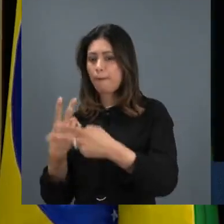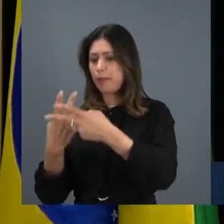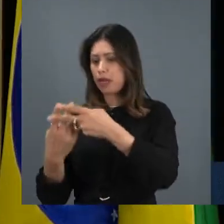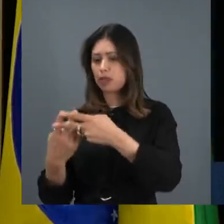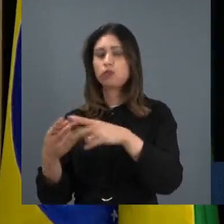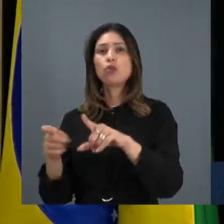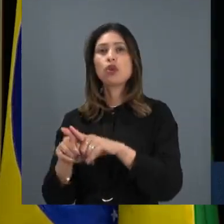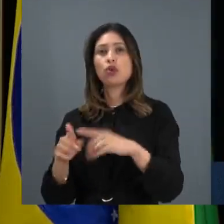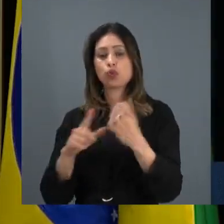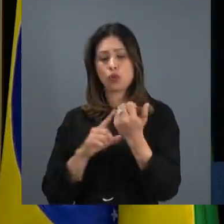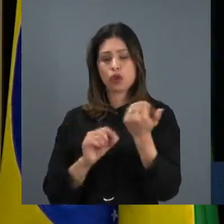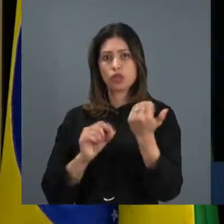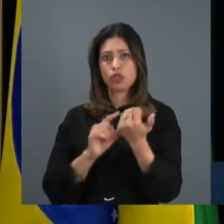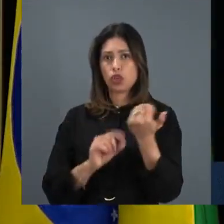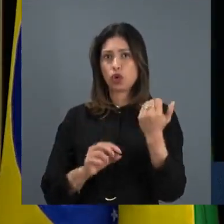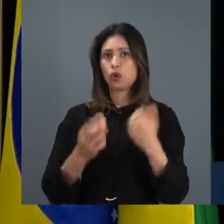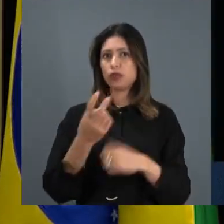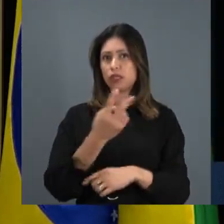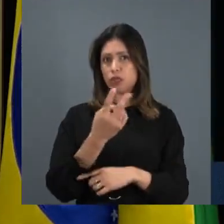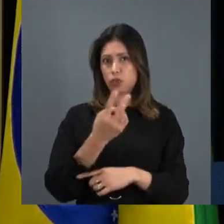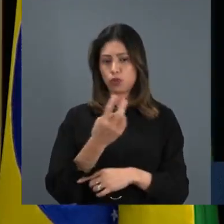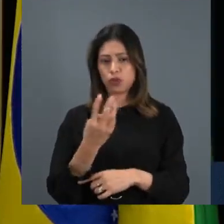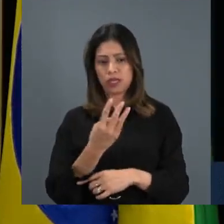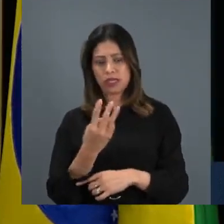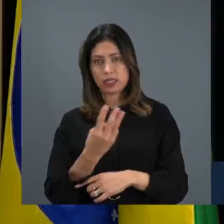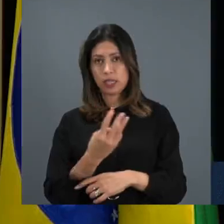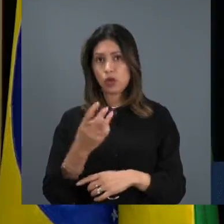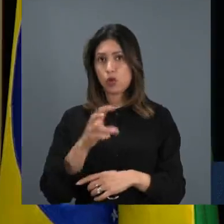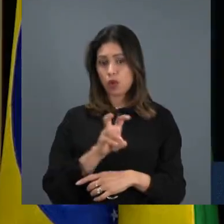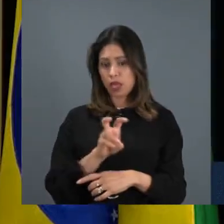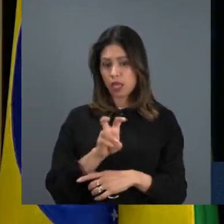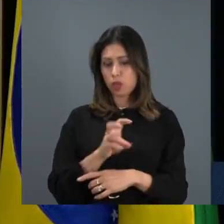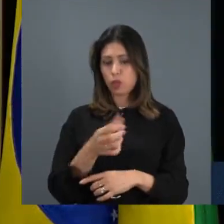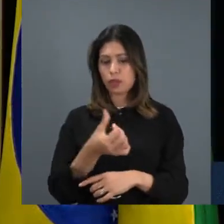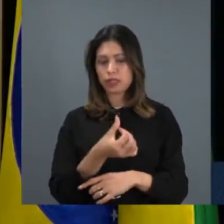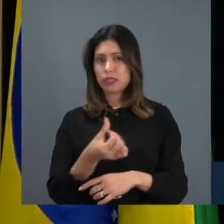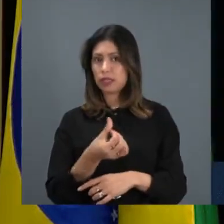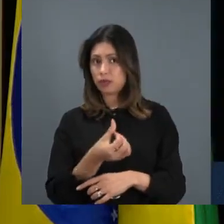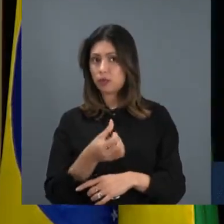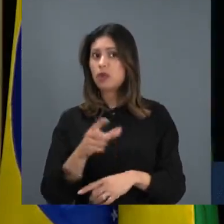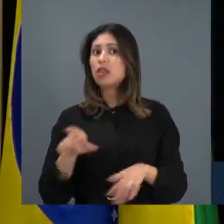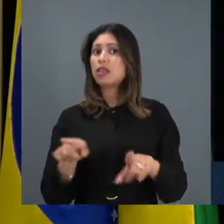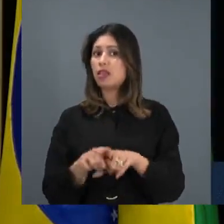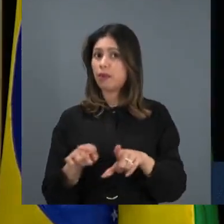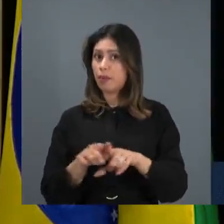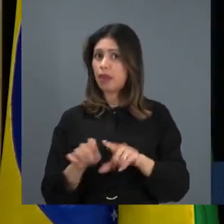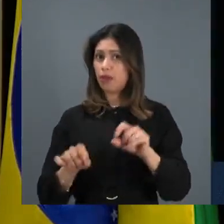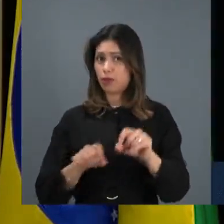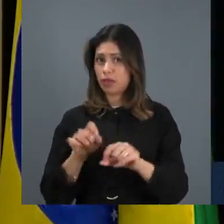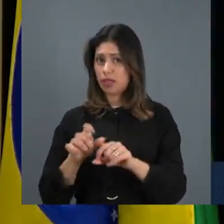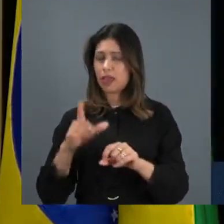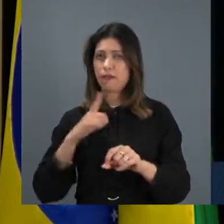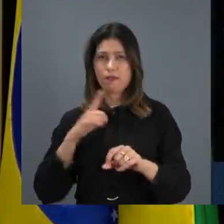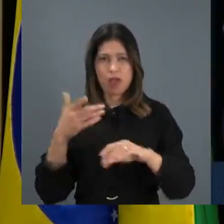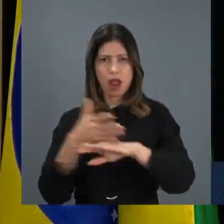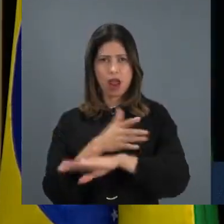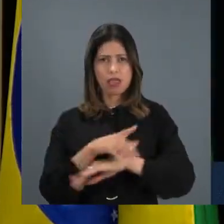nos artigos 2º, 3º, 5º e 6º, atos terroristas, inclusive preparatórios, da